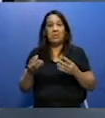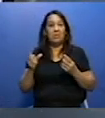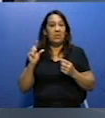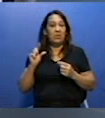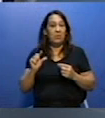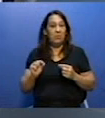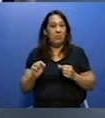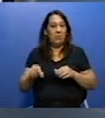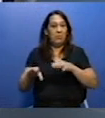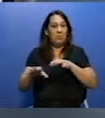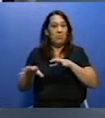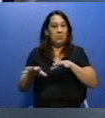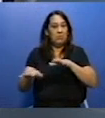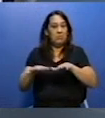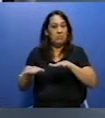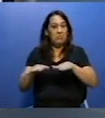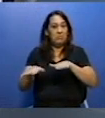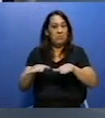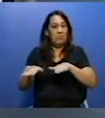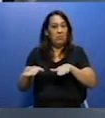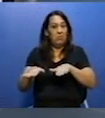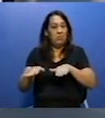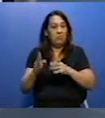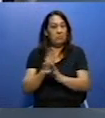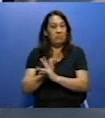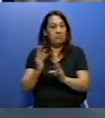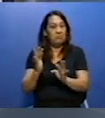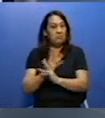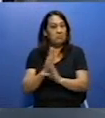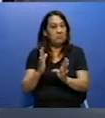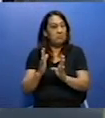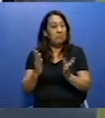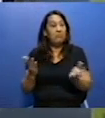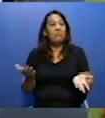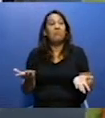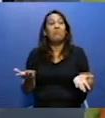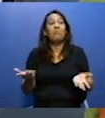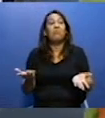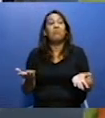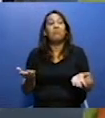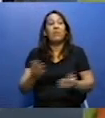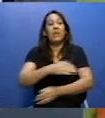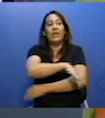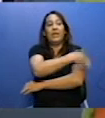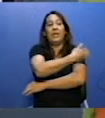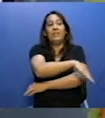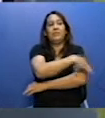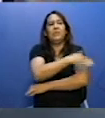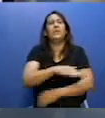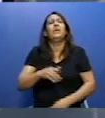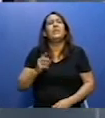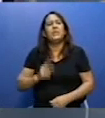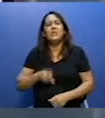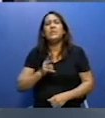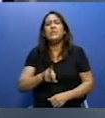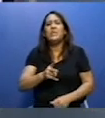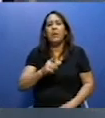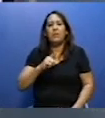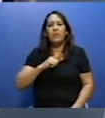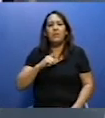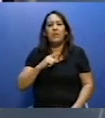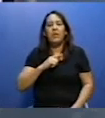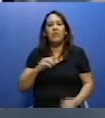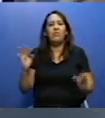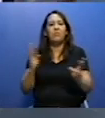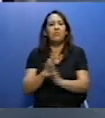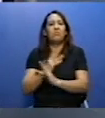lá das três imagens? Será que ela... Olha, vamos ver. Essa avenida sempre teve movimentos de